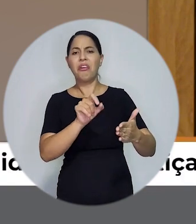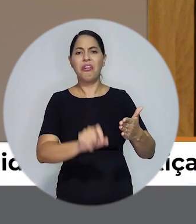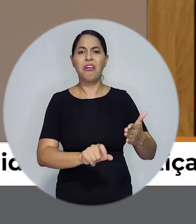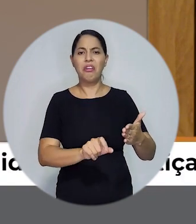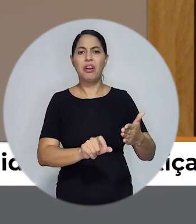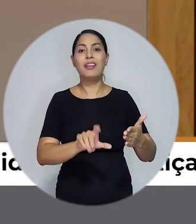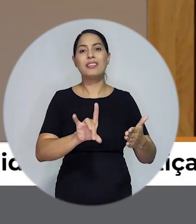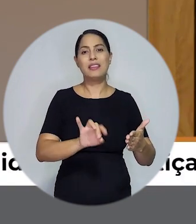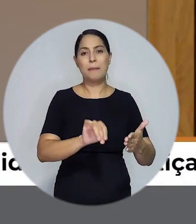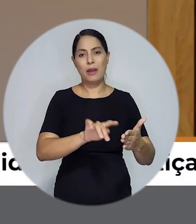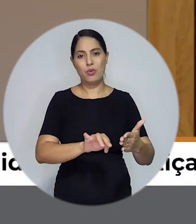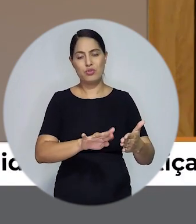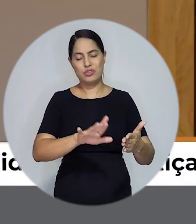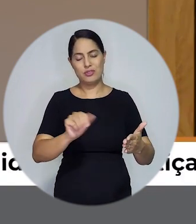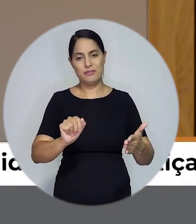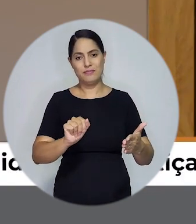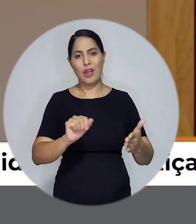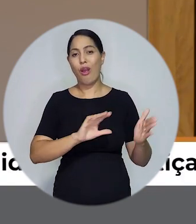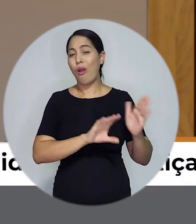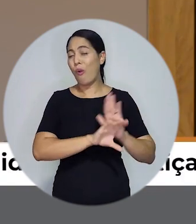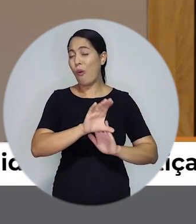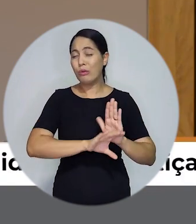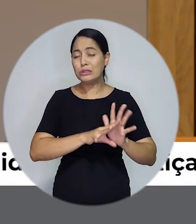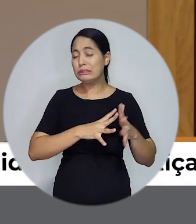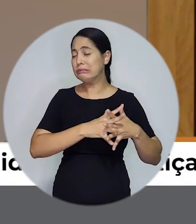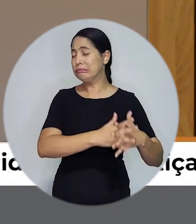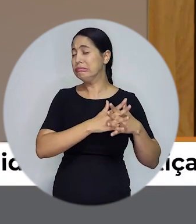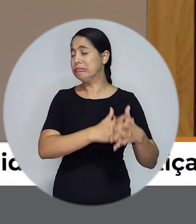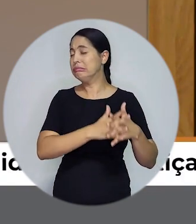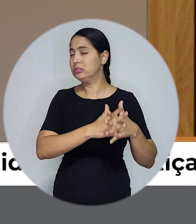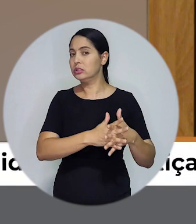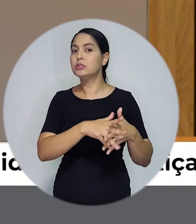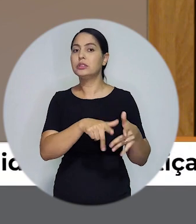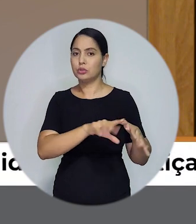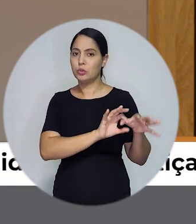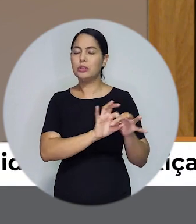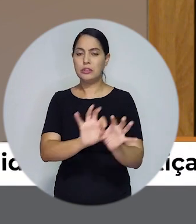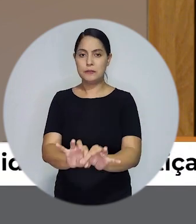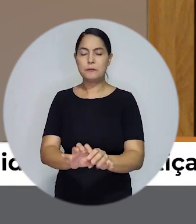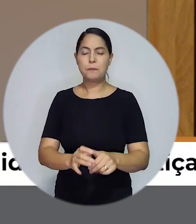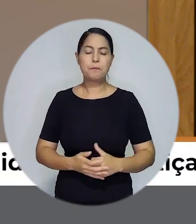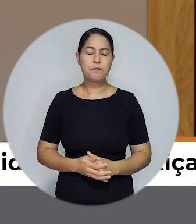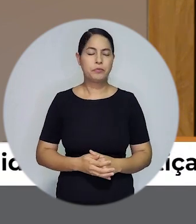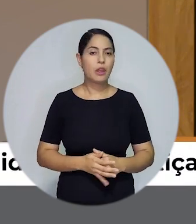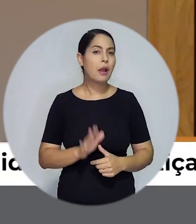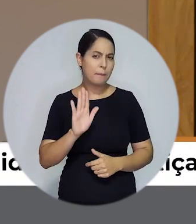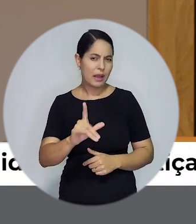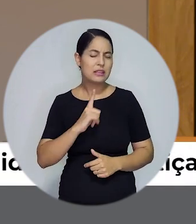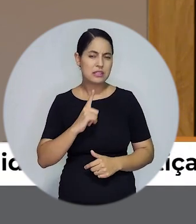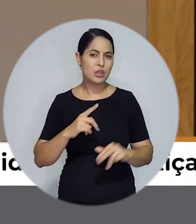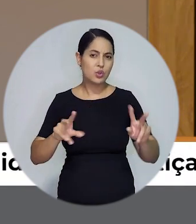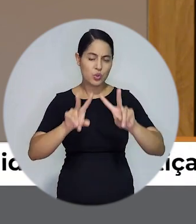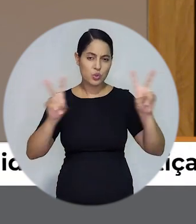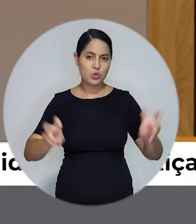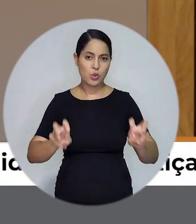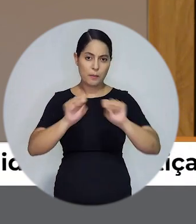visível de demagogia e de conceitos confusos, primeira objeção que se faz quando se